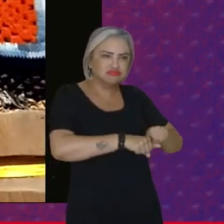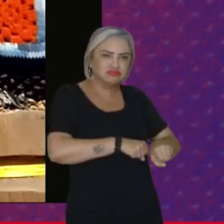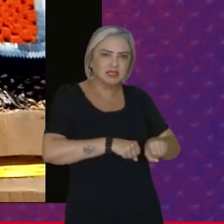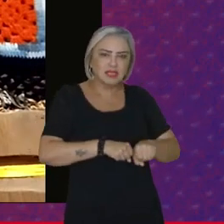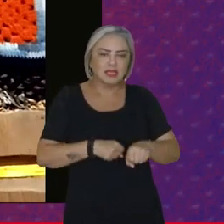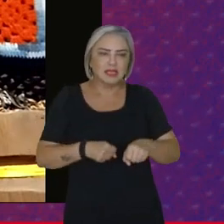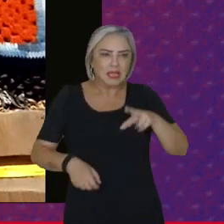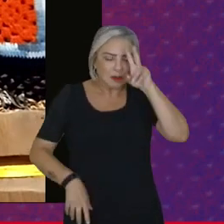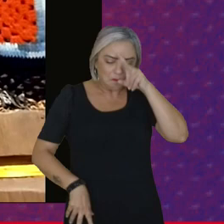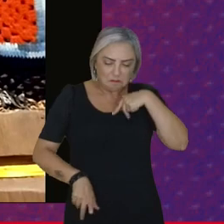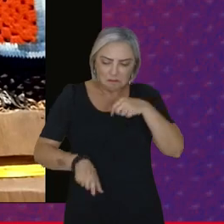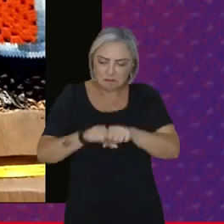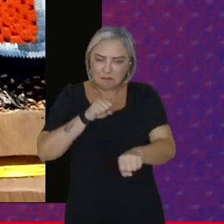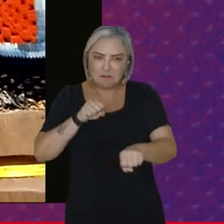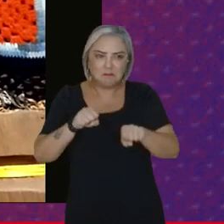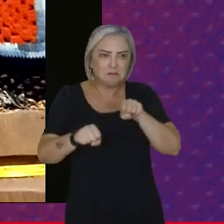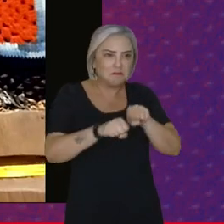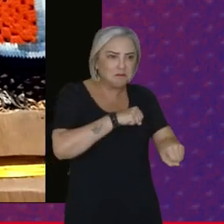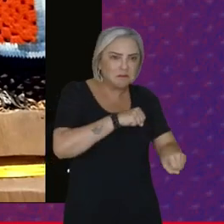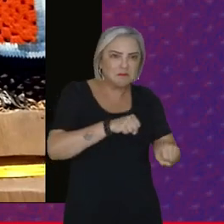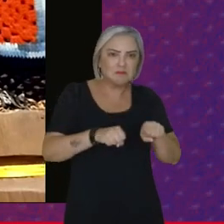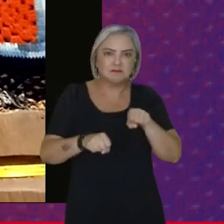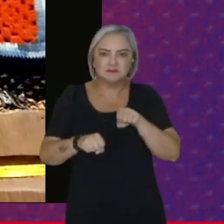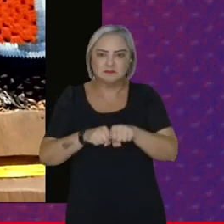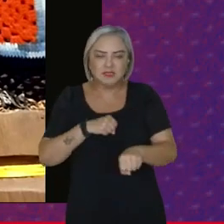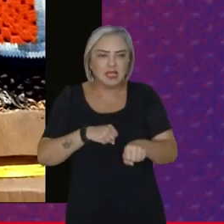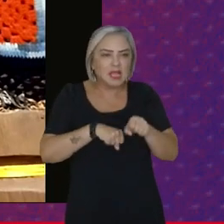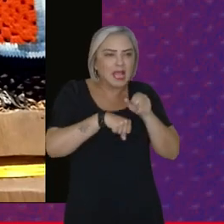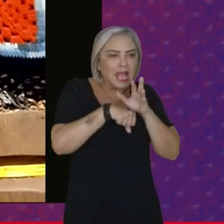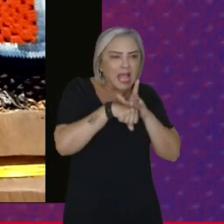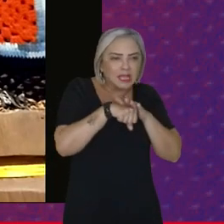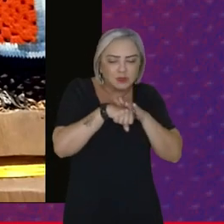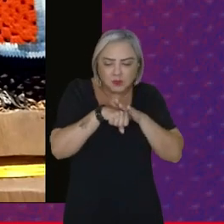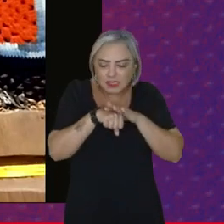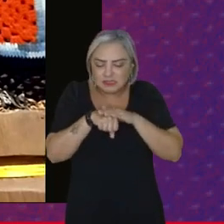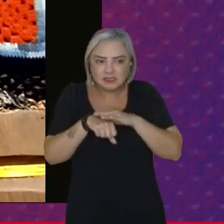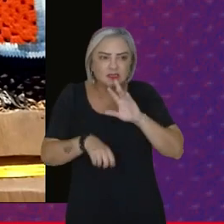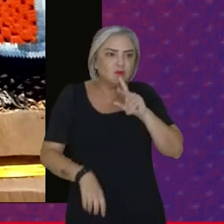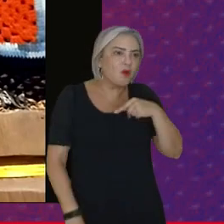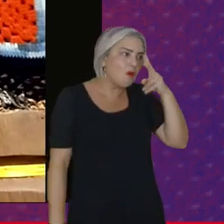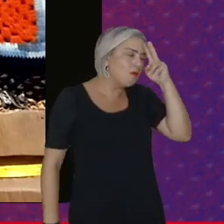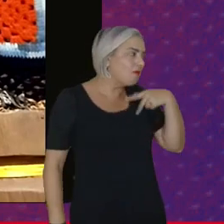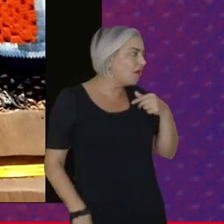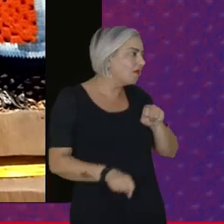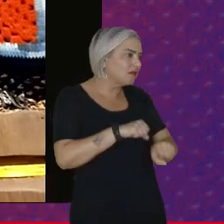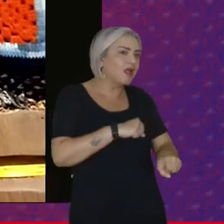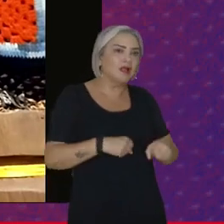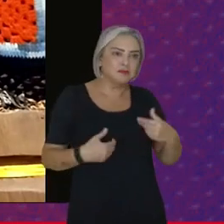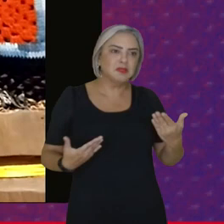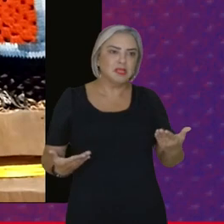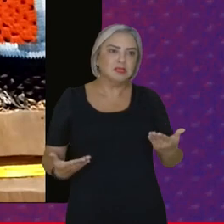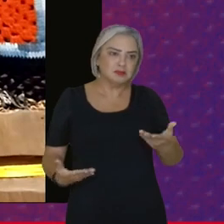ou se mataram se adoecendo, ou se mataram